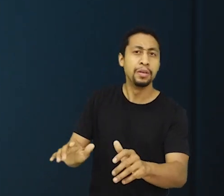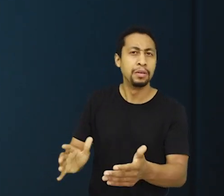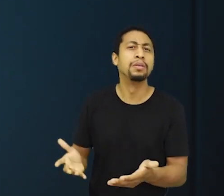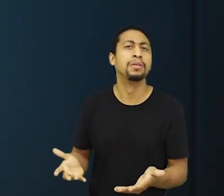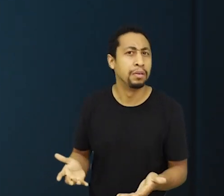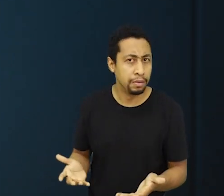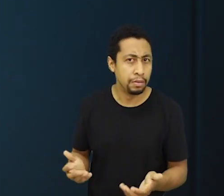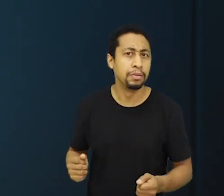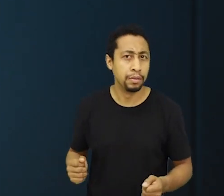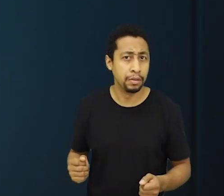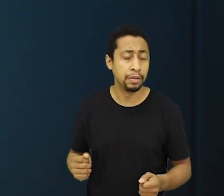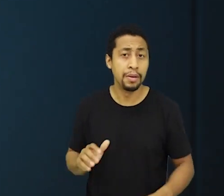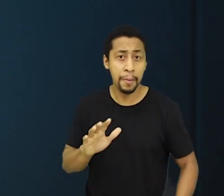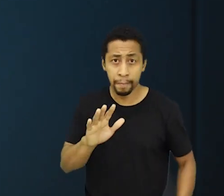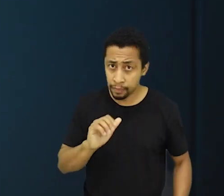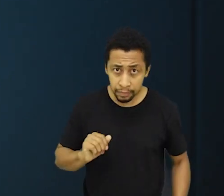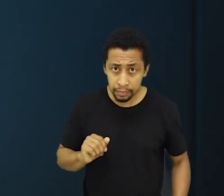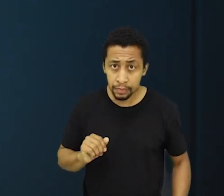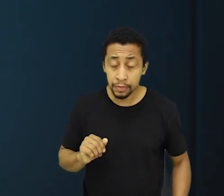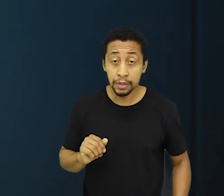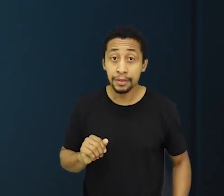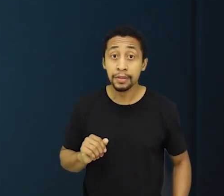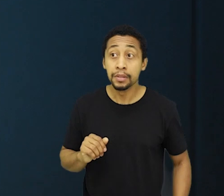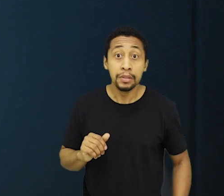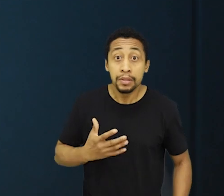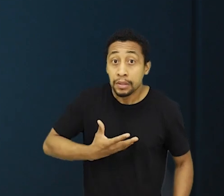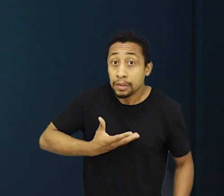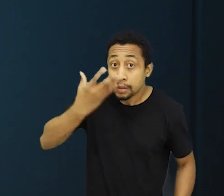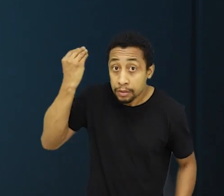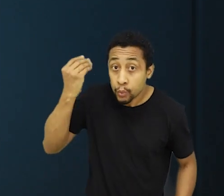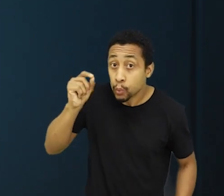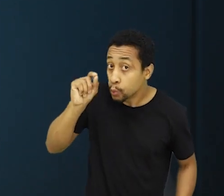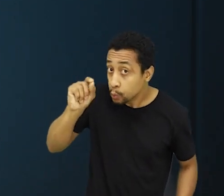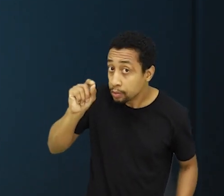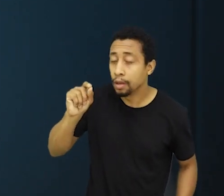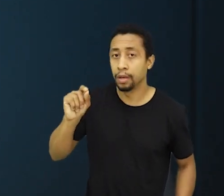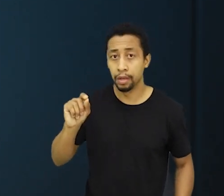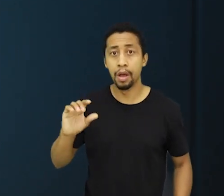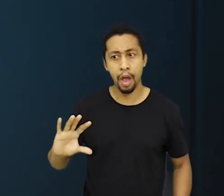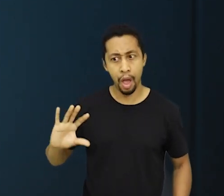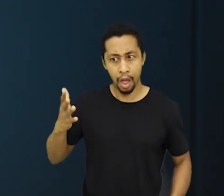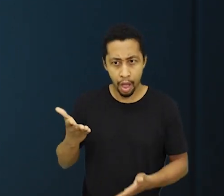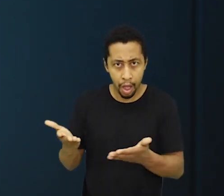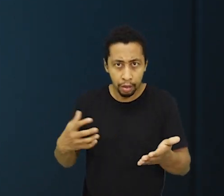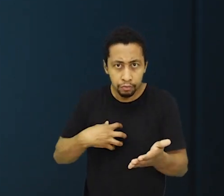sem ter presente que essas fendas